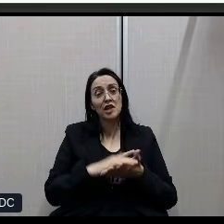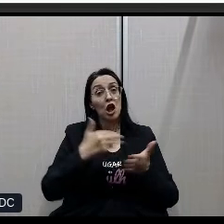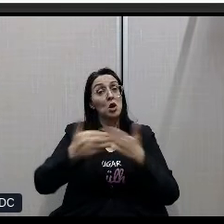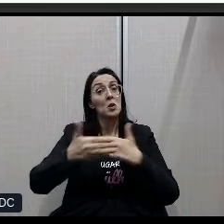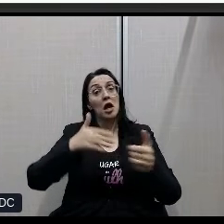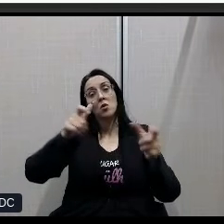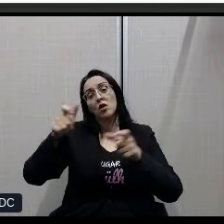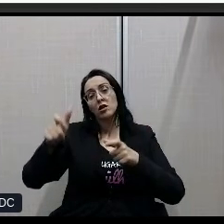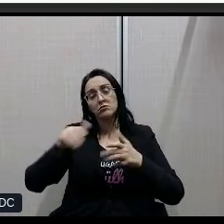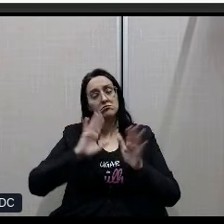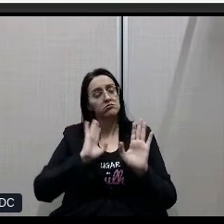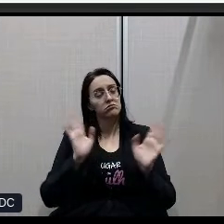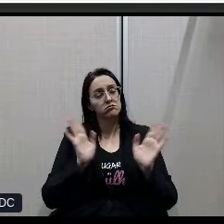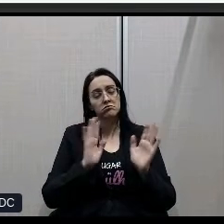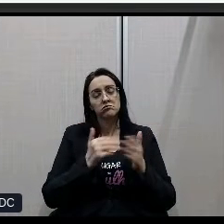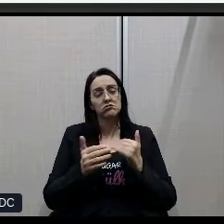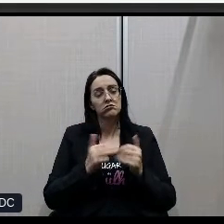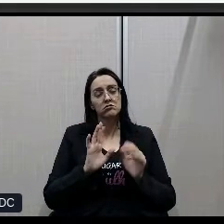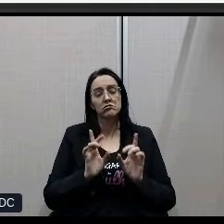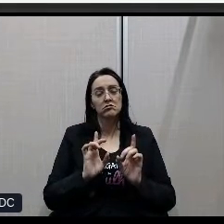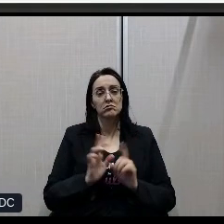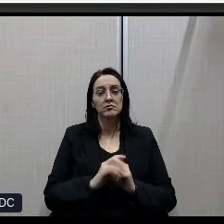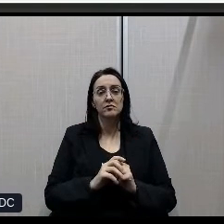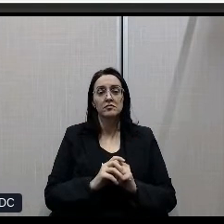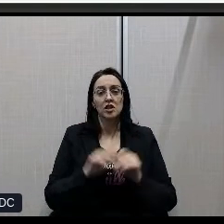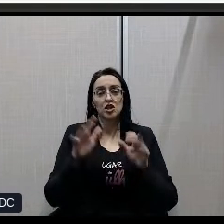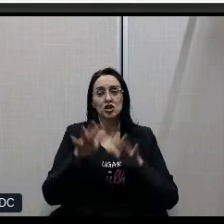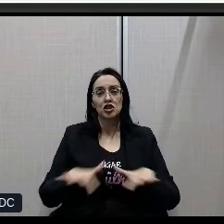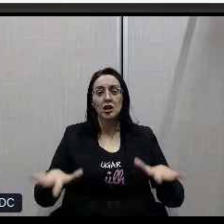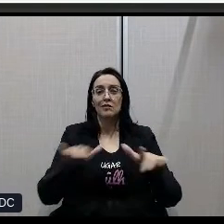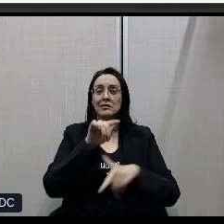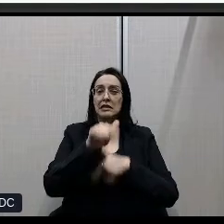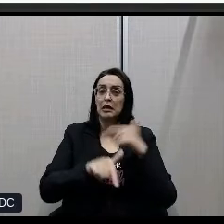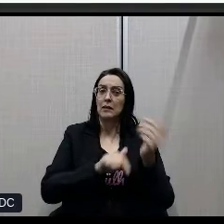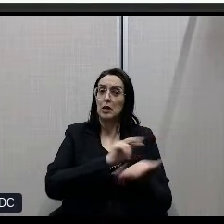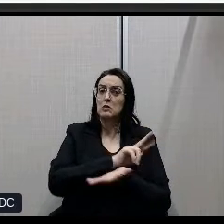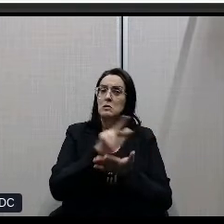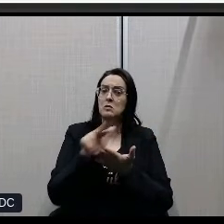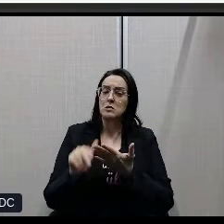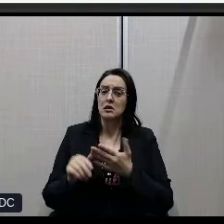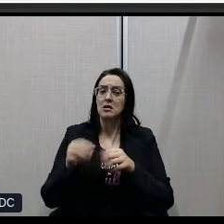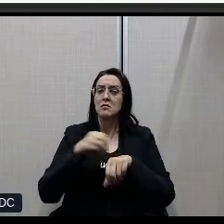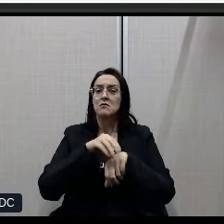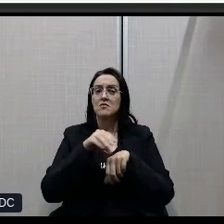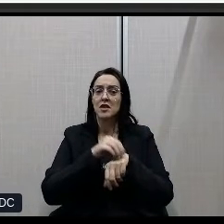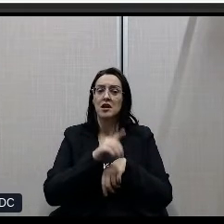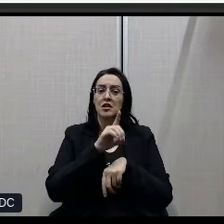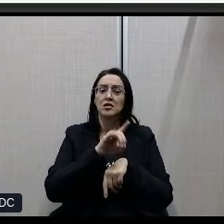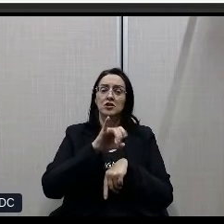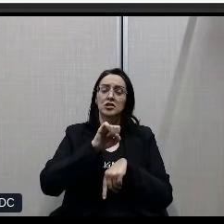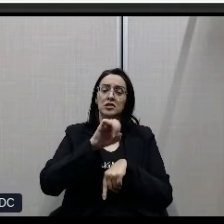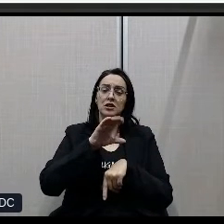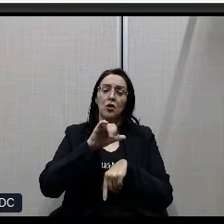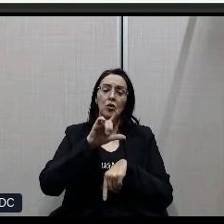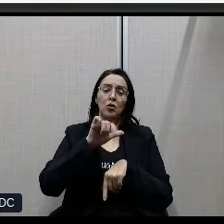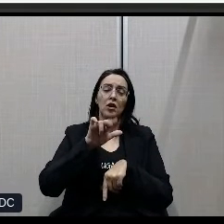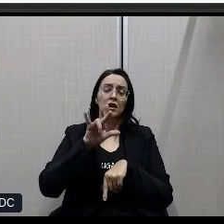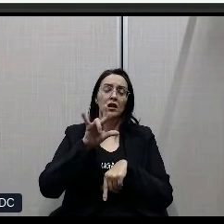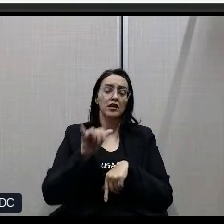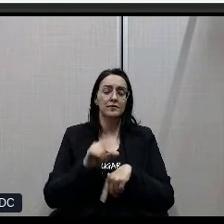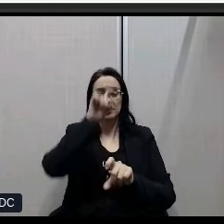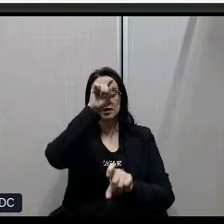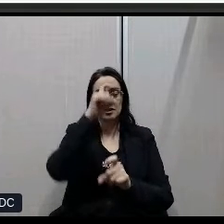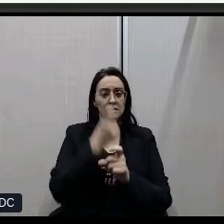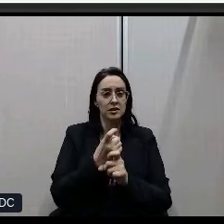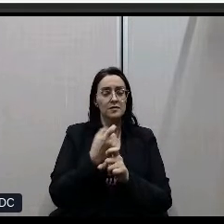não. E aí, no geral, achei vários trabalhos que tinham recomendações de descalculia, dislexia,